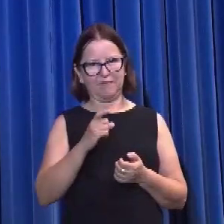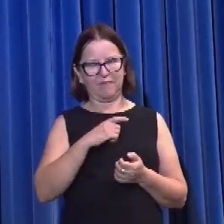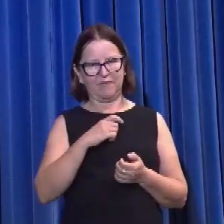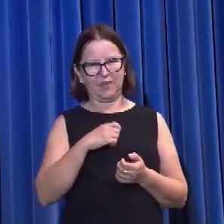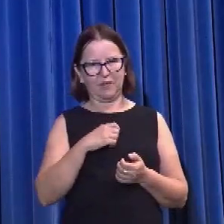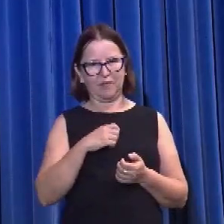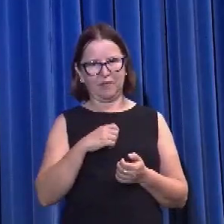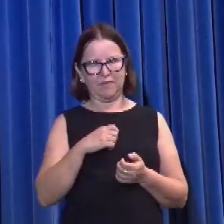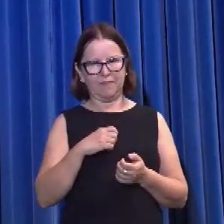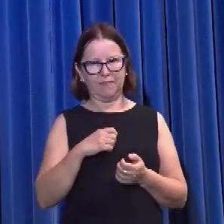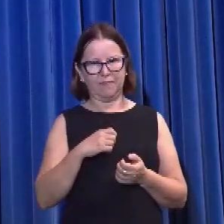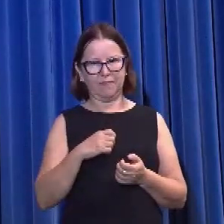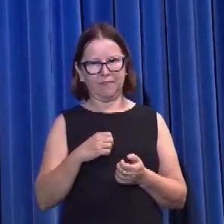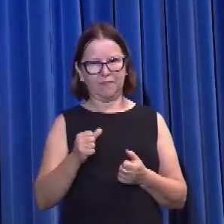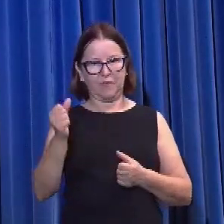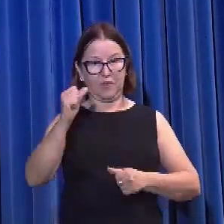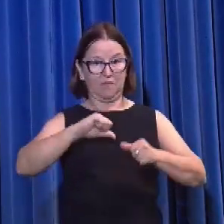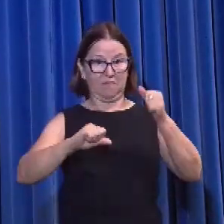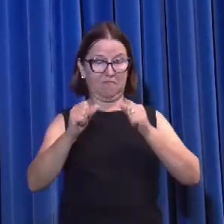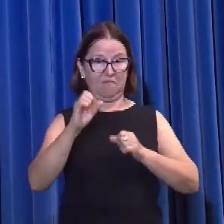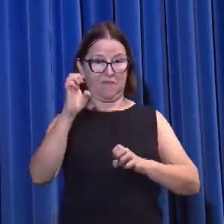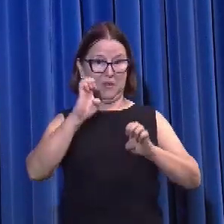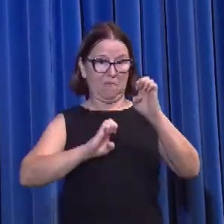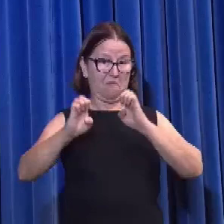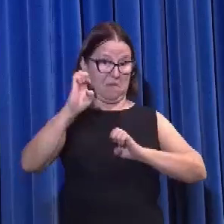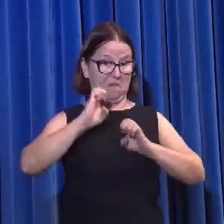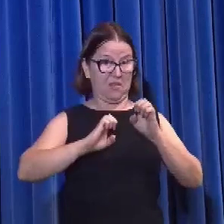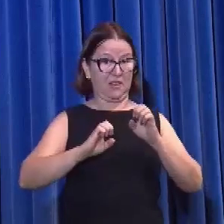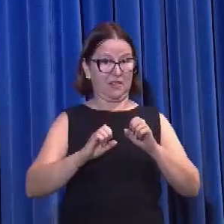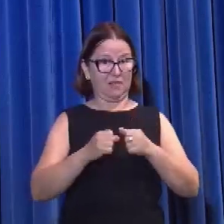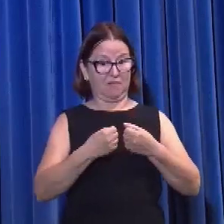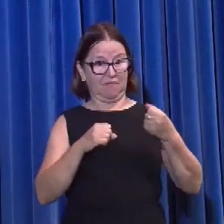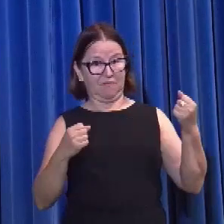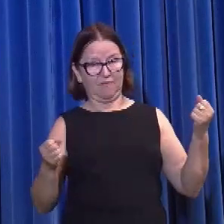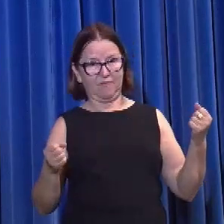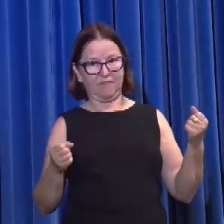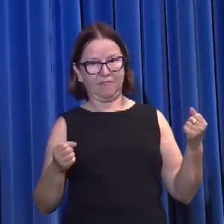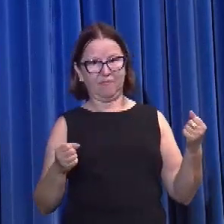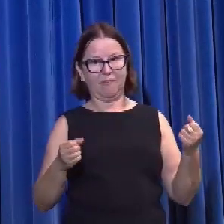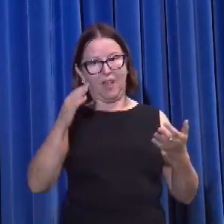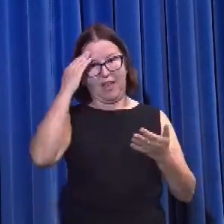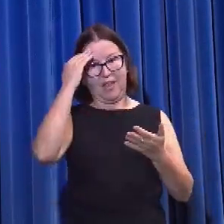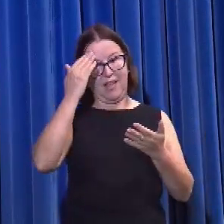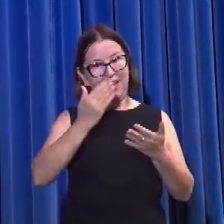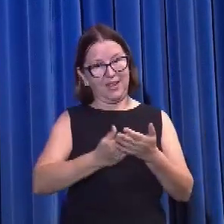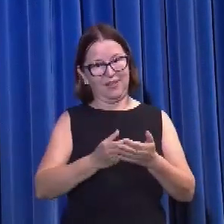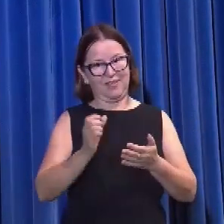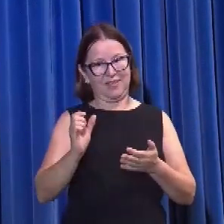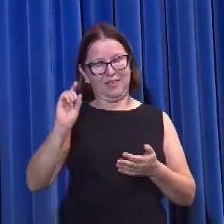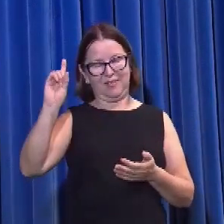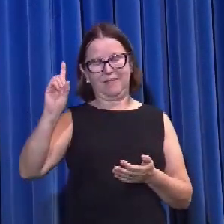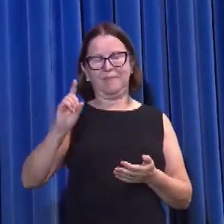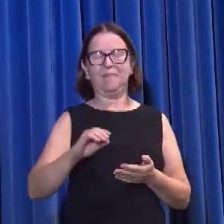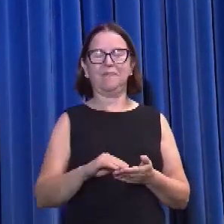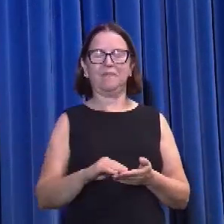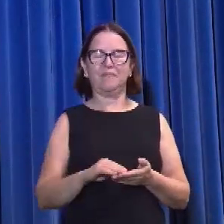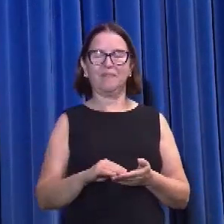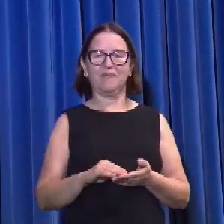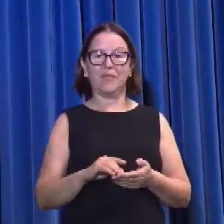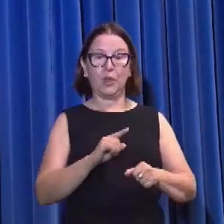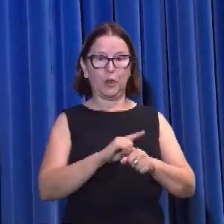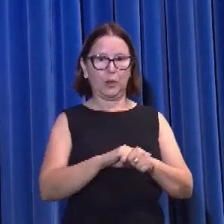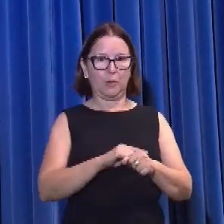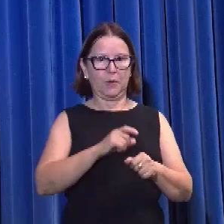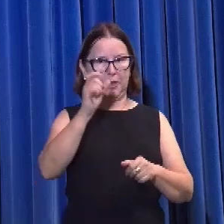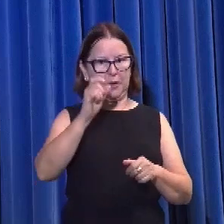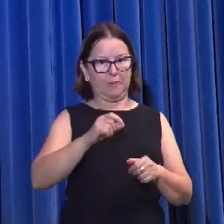uma empresa grande, ele se converteu. Quando o sujeito se converte, é um